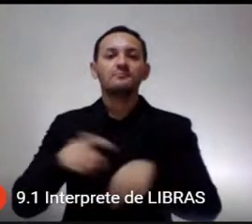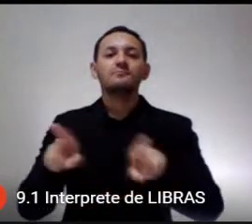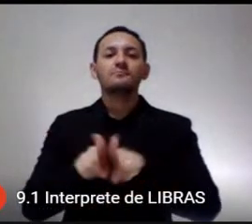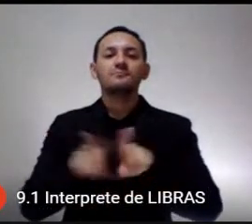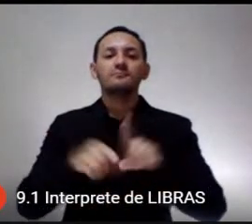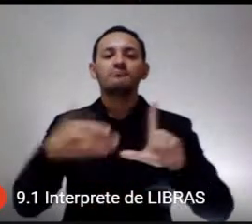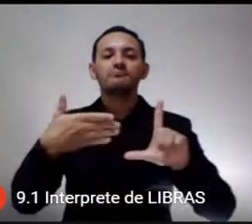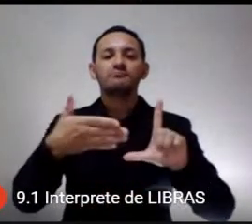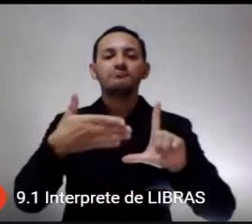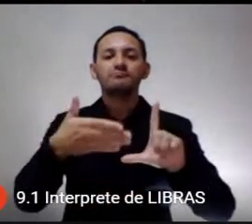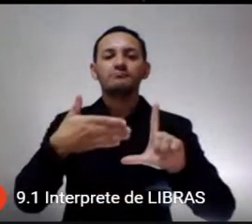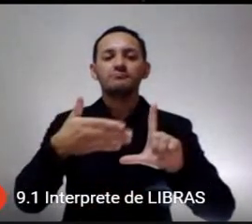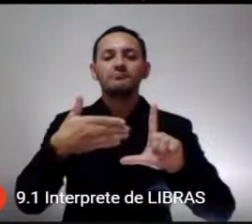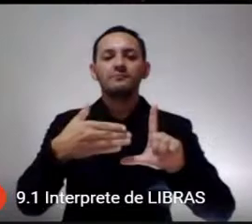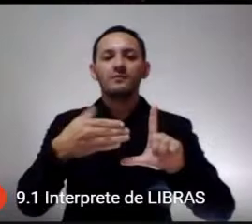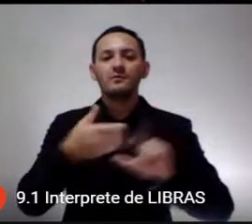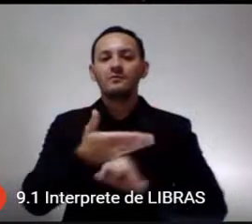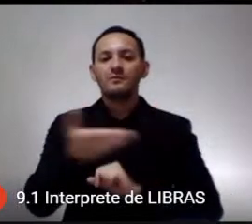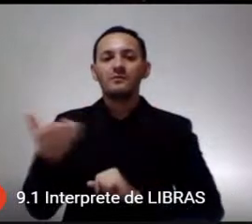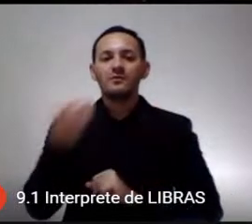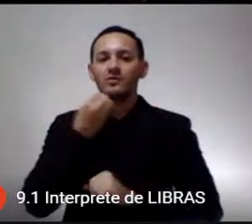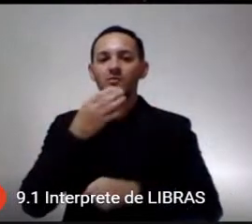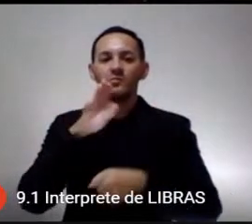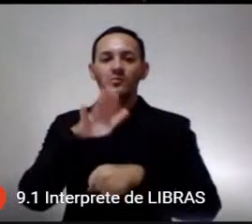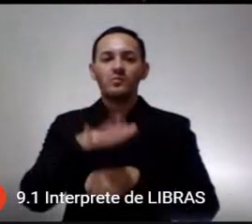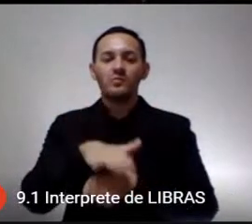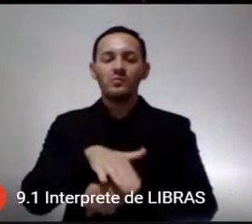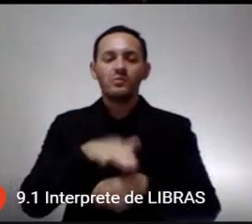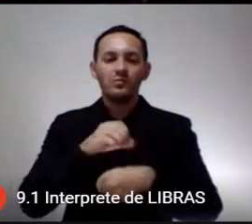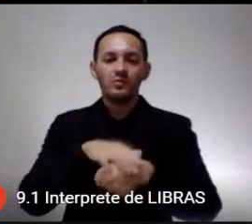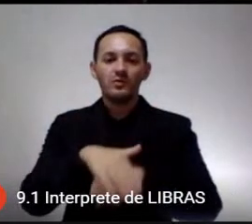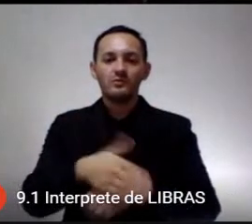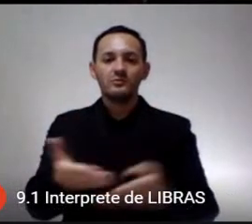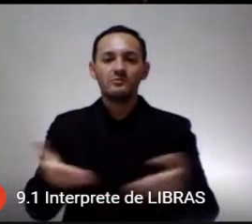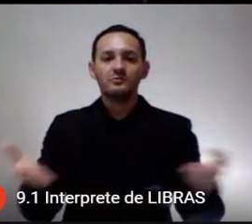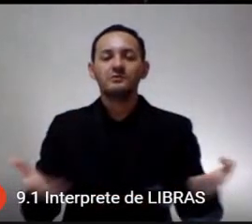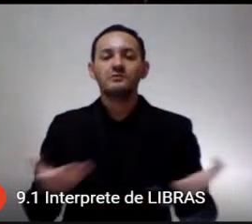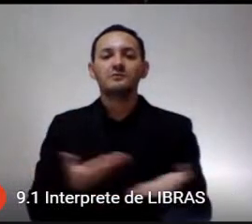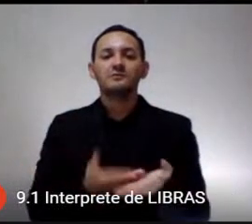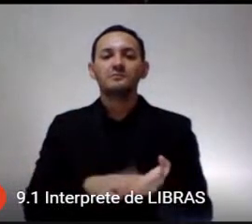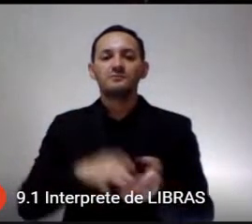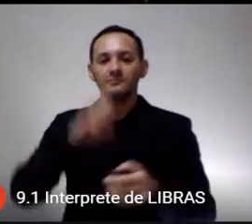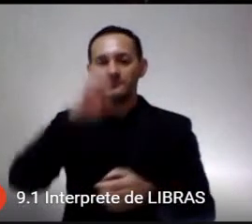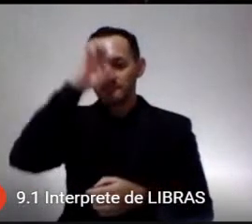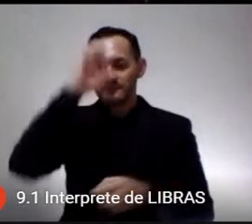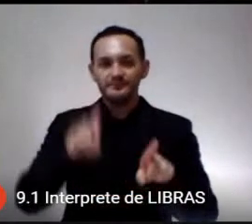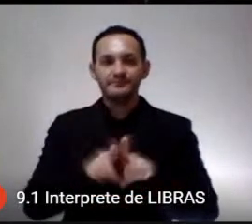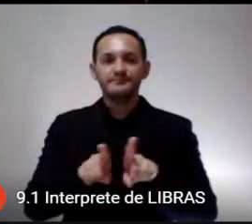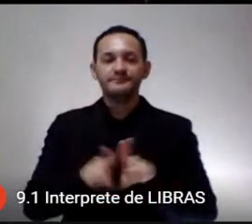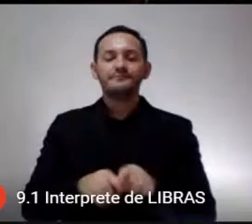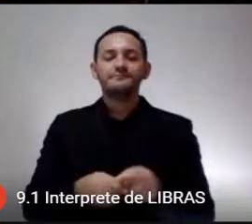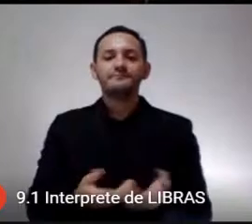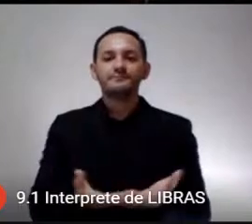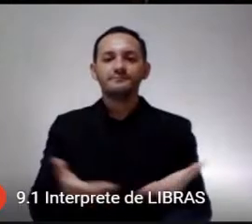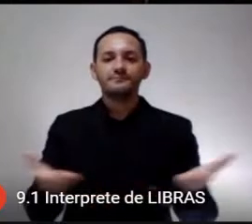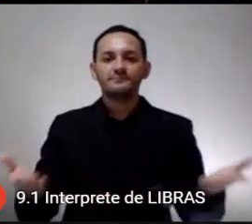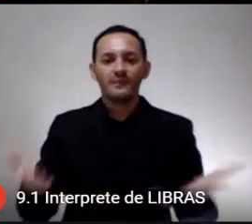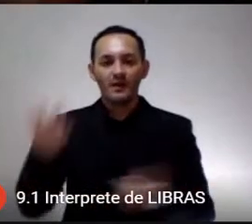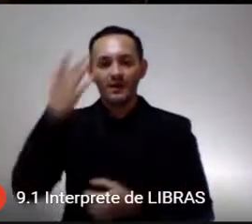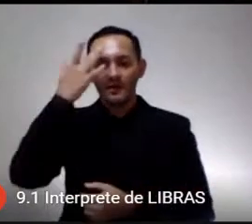videoconferência. Que todos tenham uma boa noite, agradeço a todos e ao nosso intérprete, Everson, e